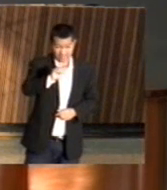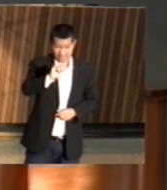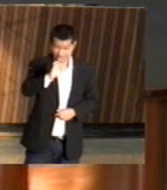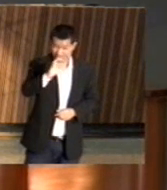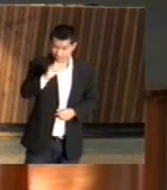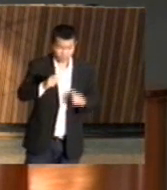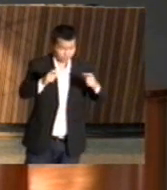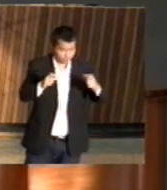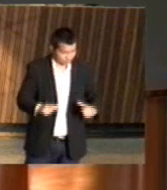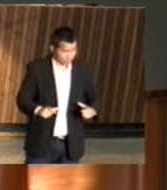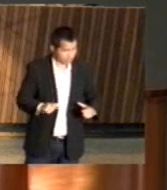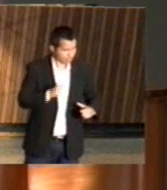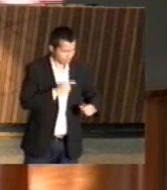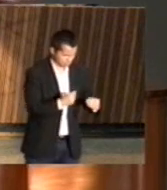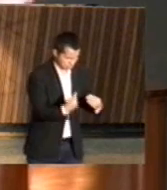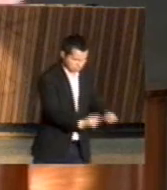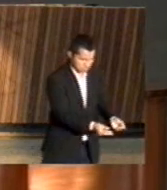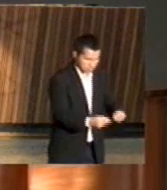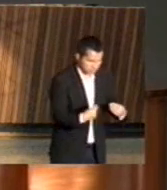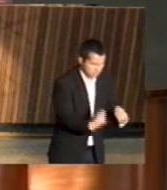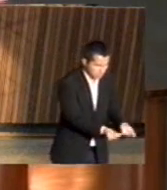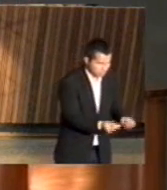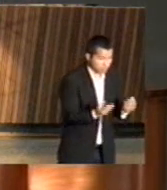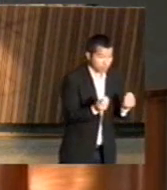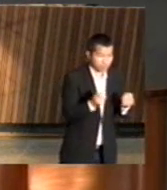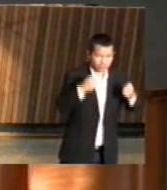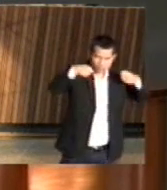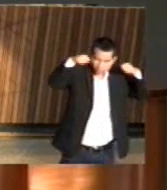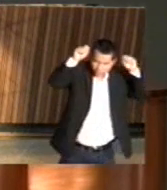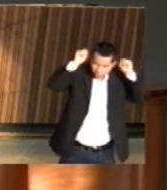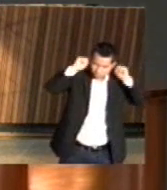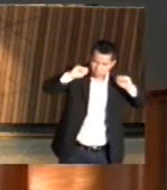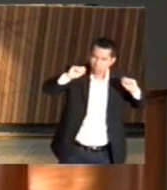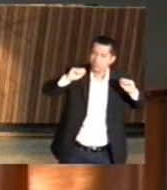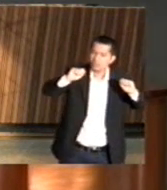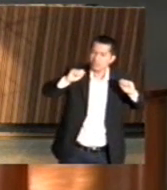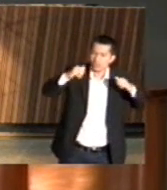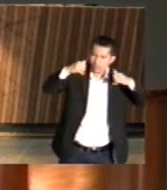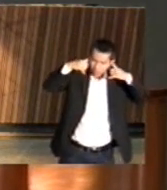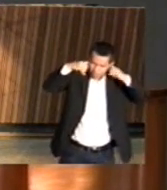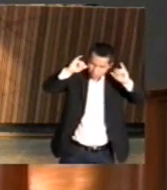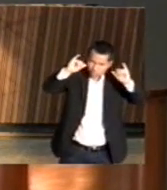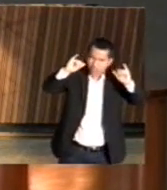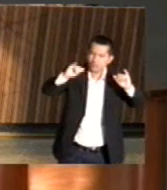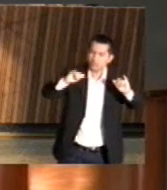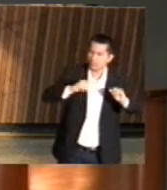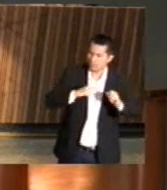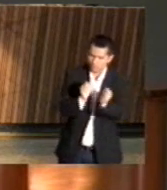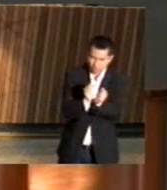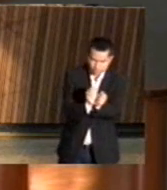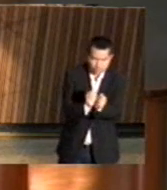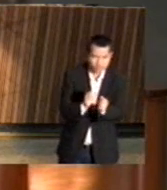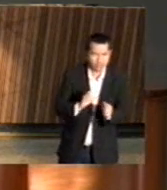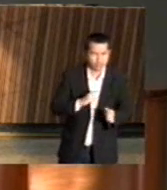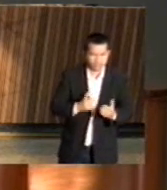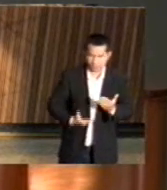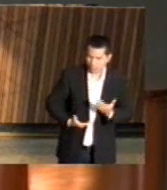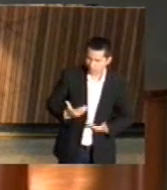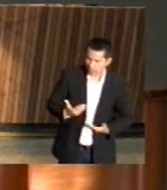seus rebanhos. E os seus rebanhos eram grandes, e os seus empregados tinham suas tendas no